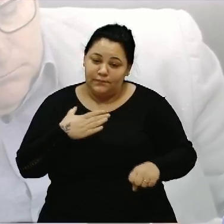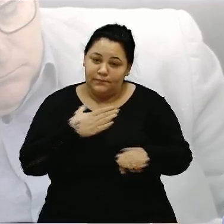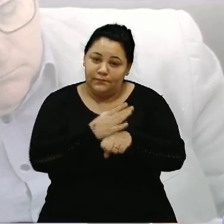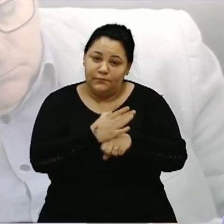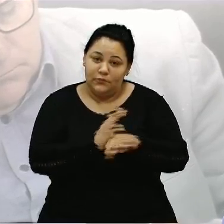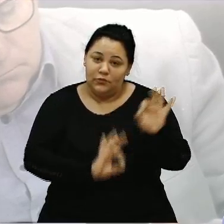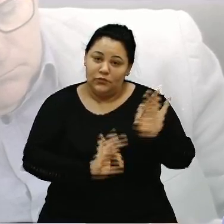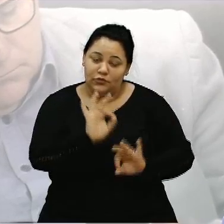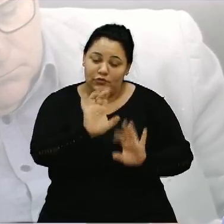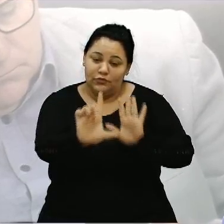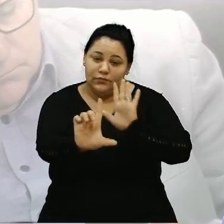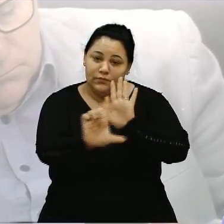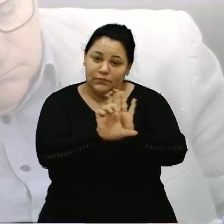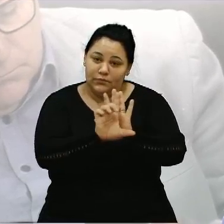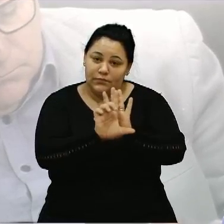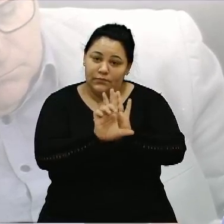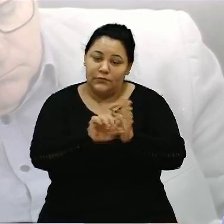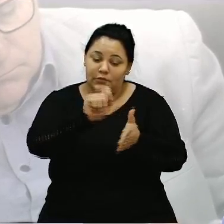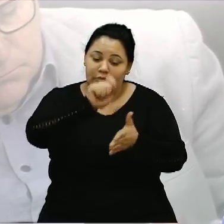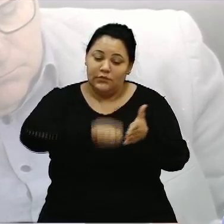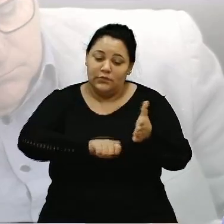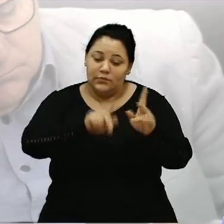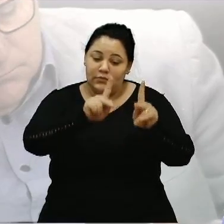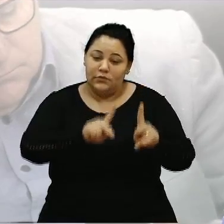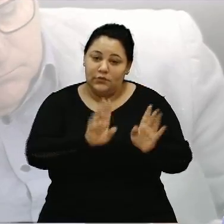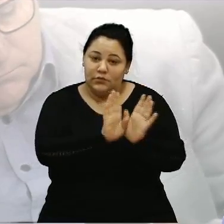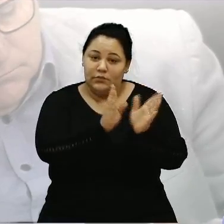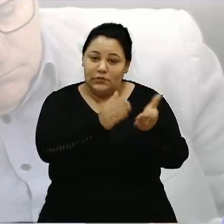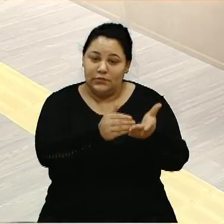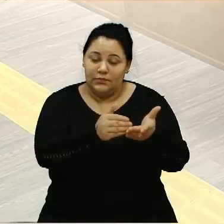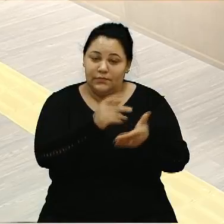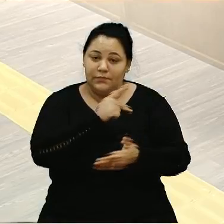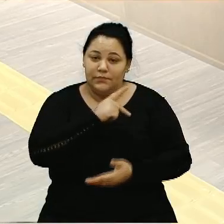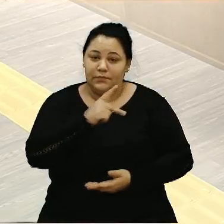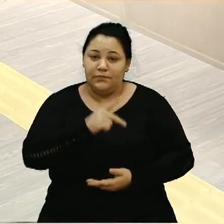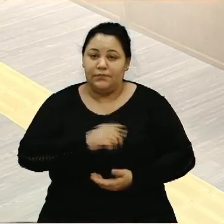lei em apreciação. E vem assinado pelos membros da comissão, senhora Presidente. Obrigada, vereador.